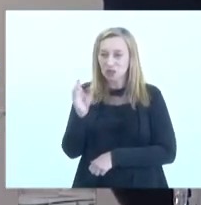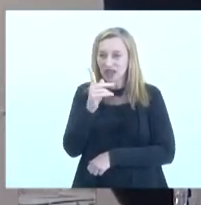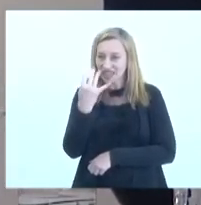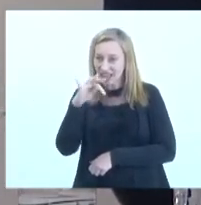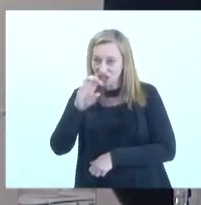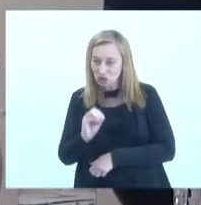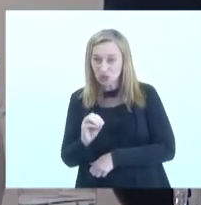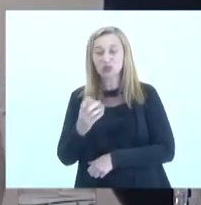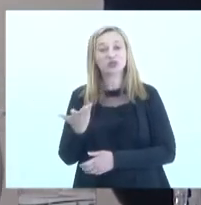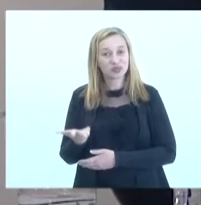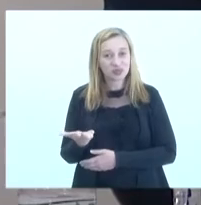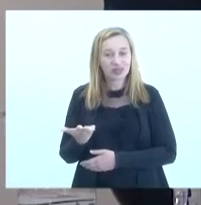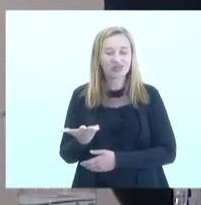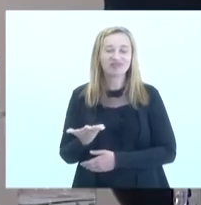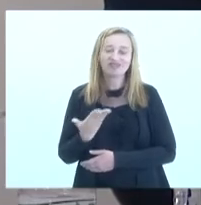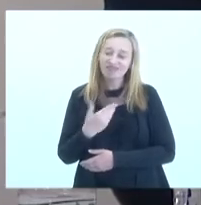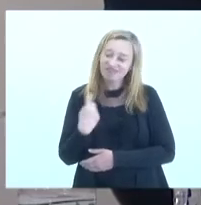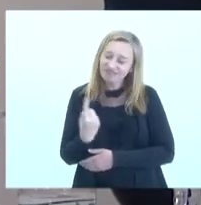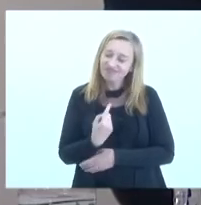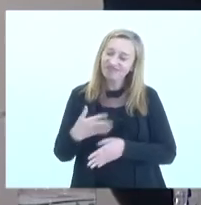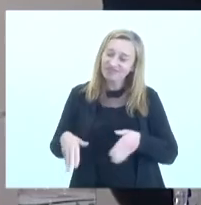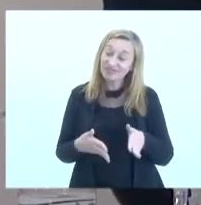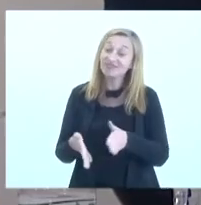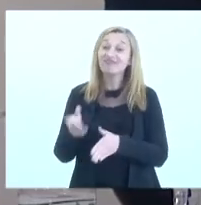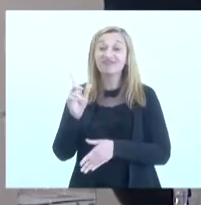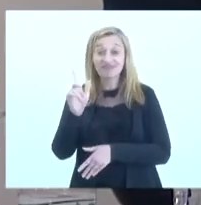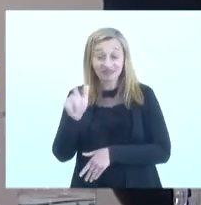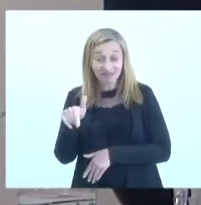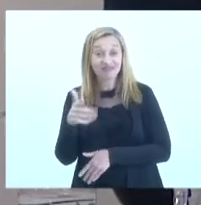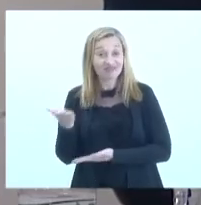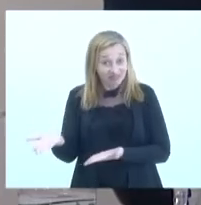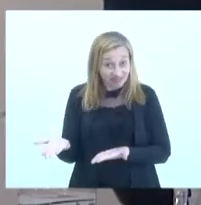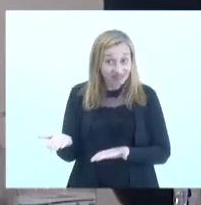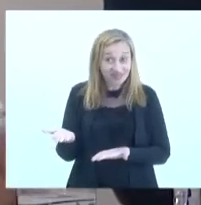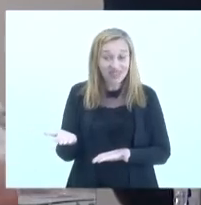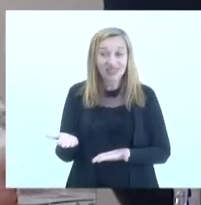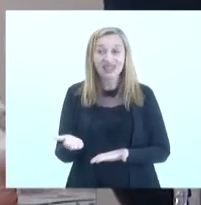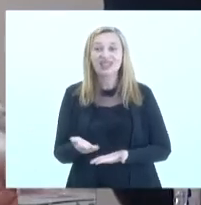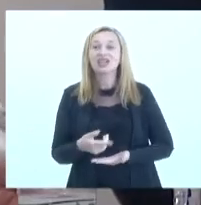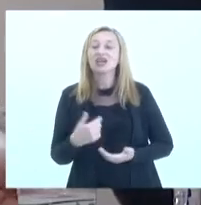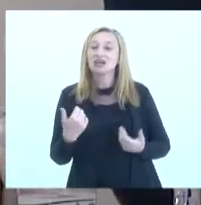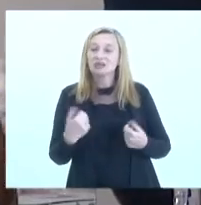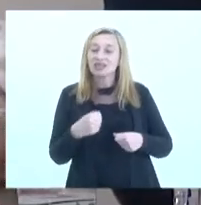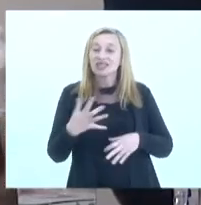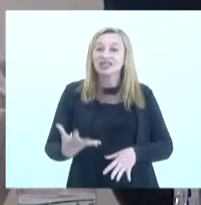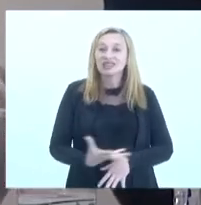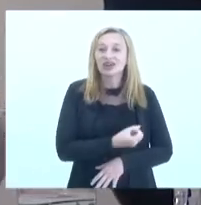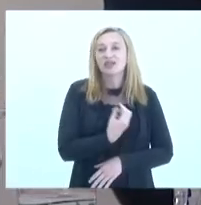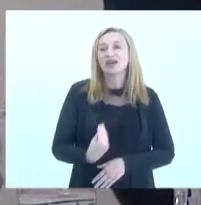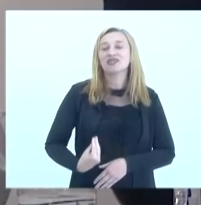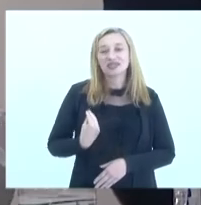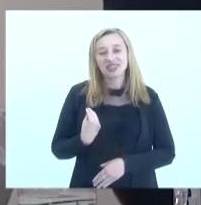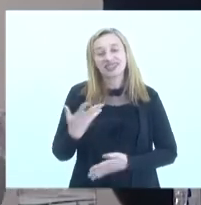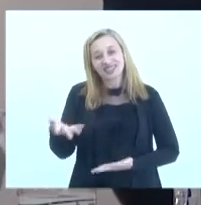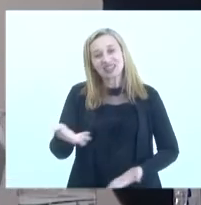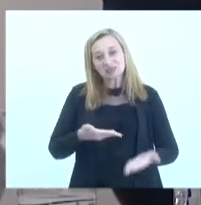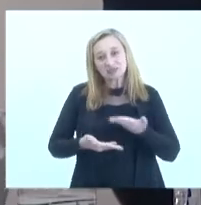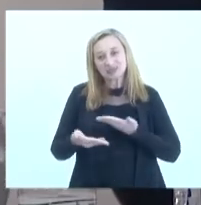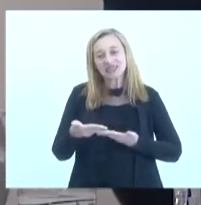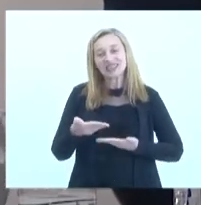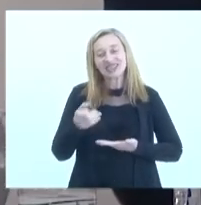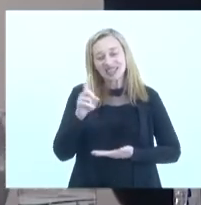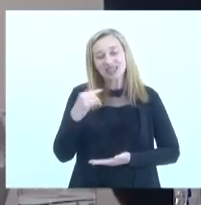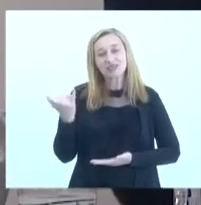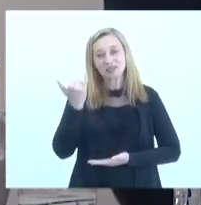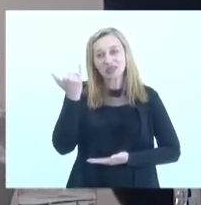Pedro Ernesto. Eu acho que o nosso caminho é esse, né? Nós precisamos salvar a vida e essa parceria é muito